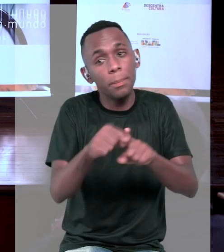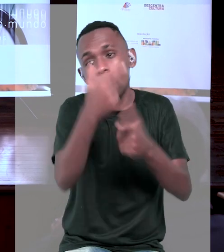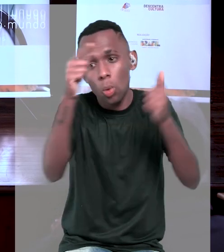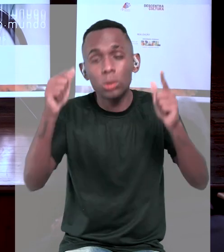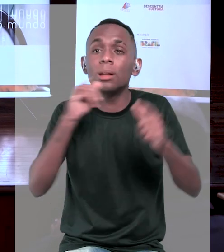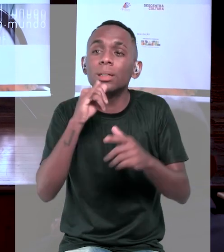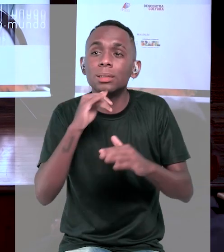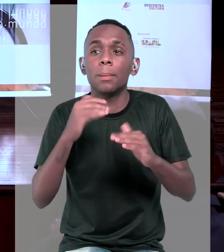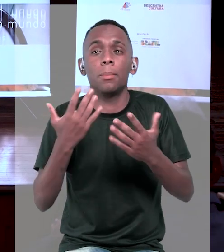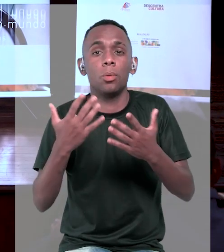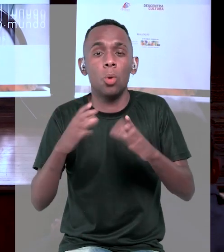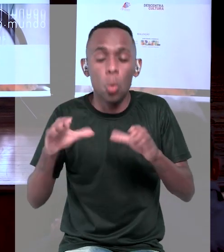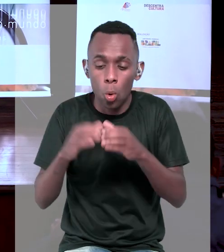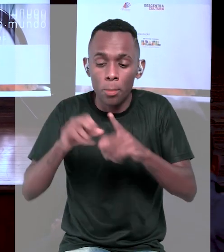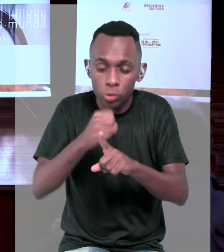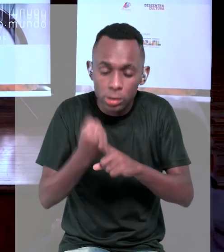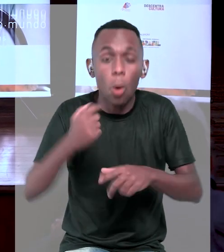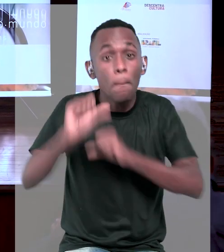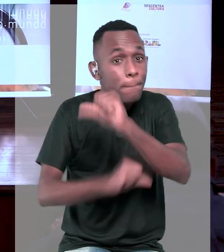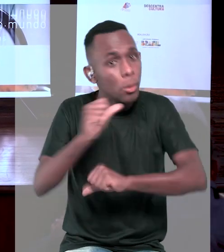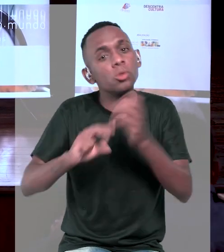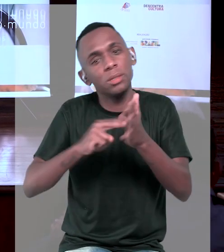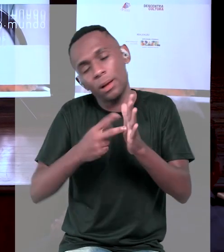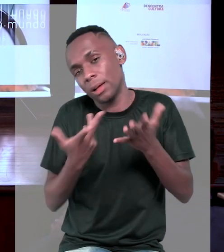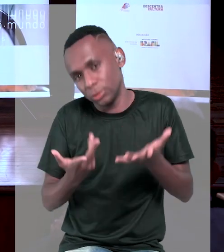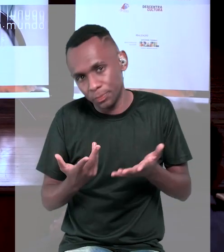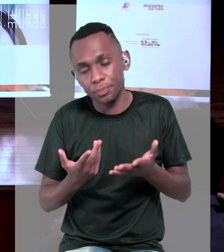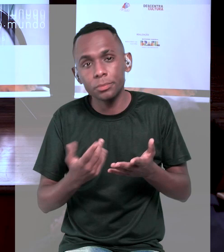sentido de um signo. O exemplo que eu costumo dar é o seguinte: